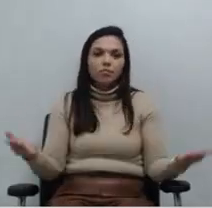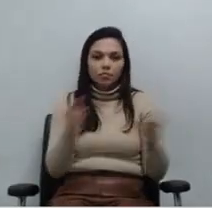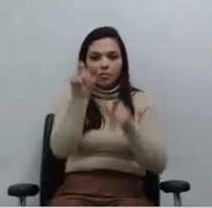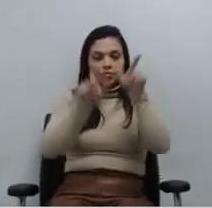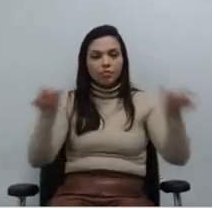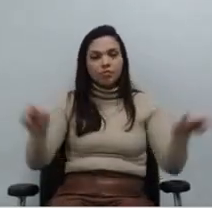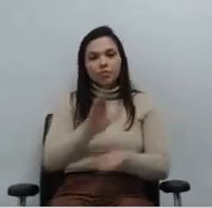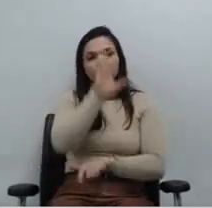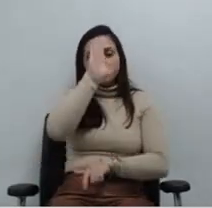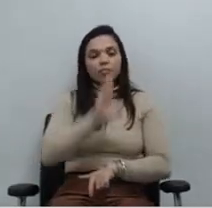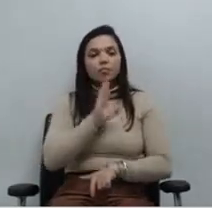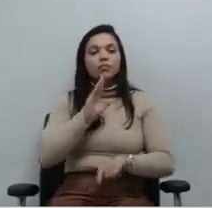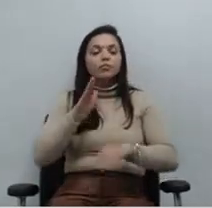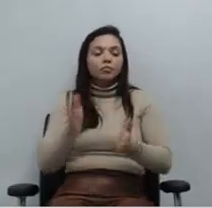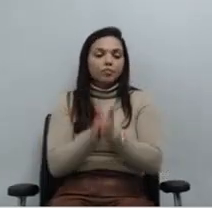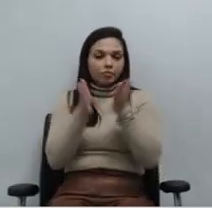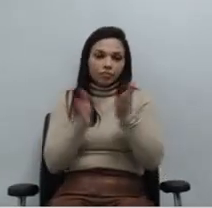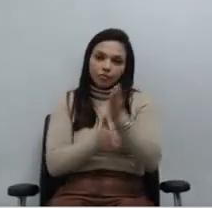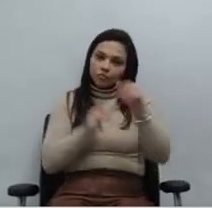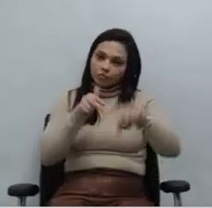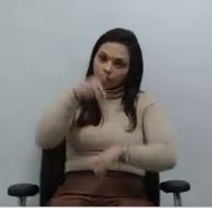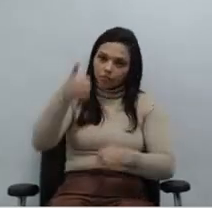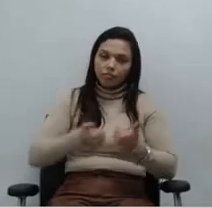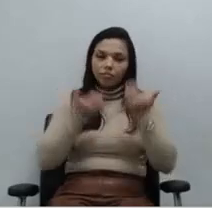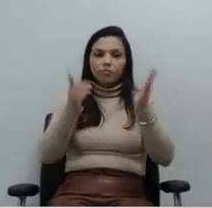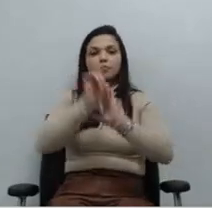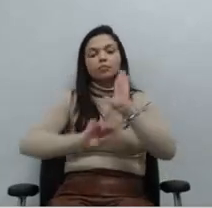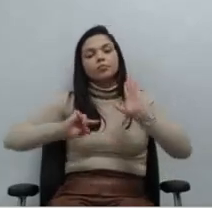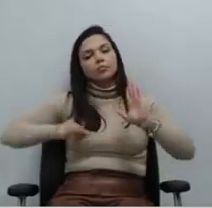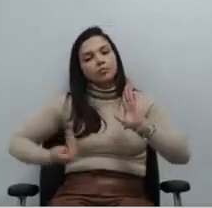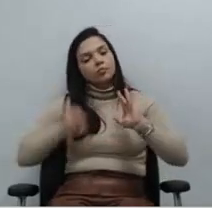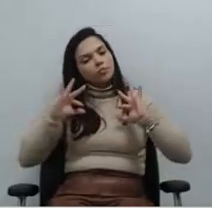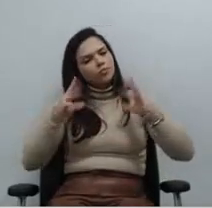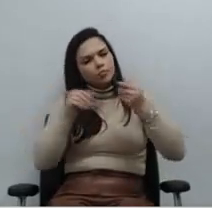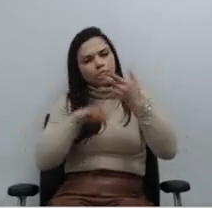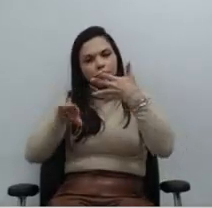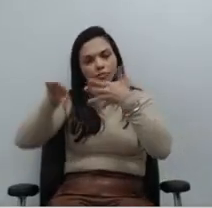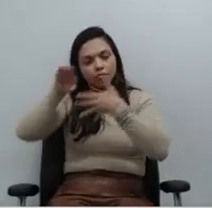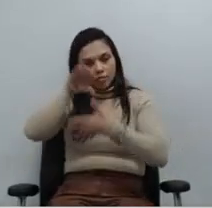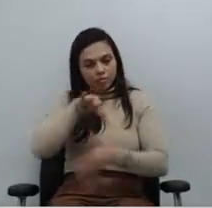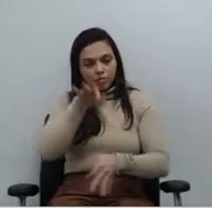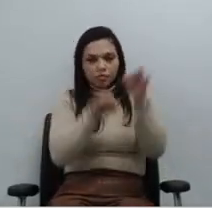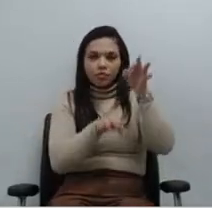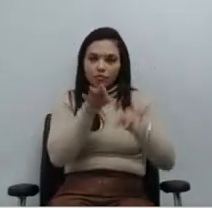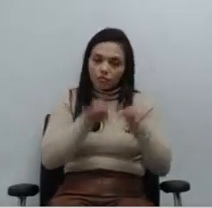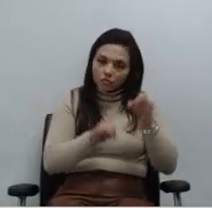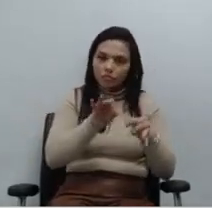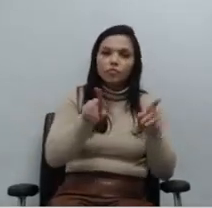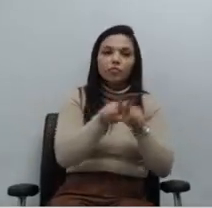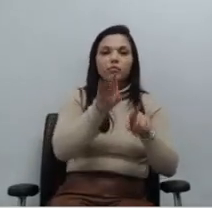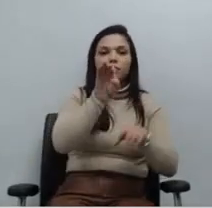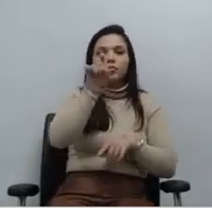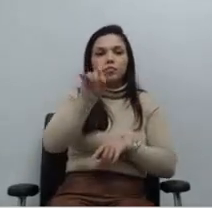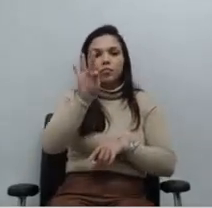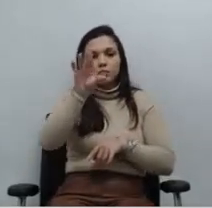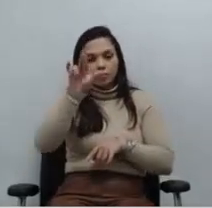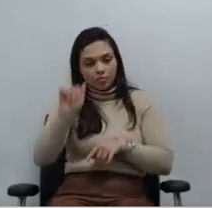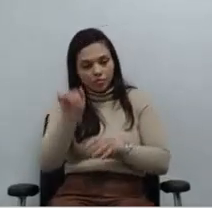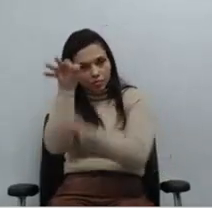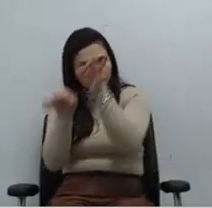a garantia da orientação jurídica, promoção dos direitos humanos e defesa em todos os graus, judicial e extrajudicial, dos direitos individuais e coletivos. Os